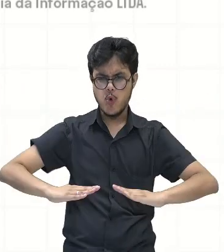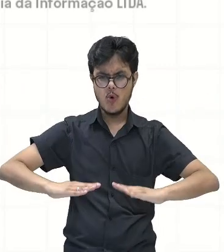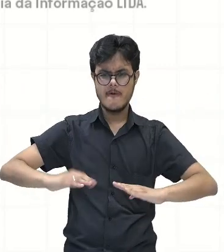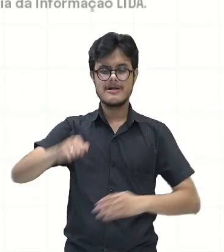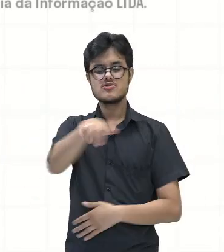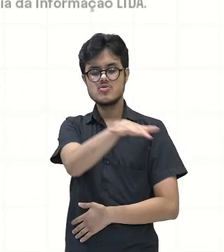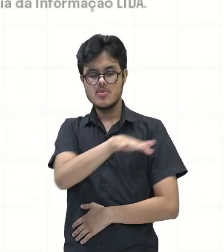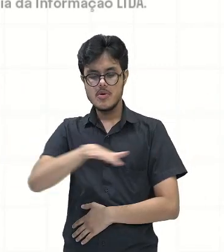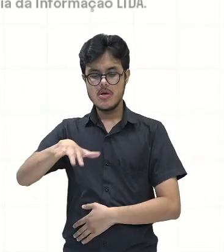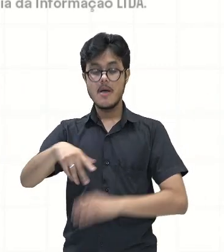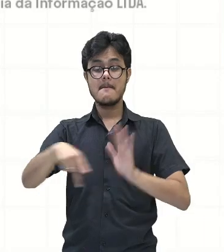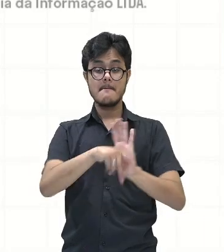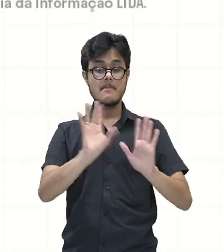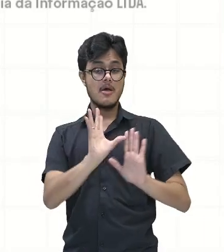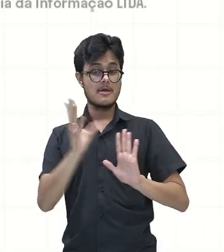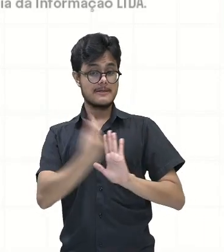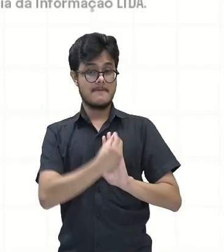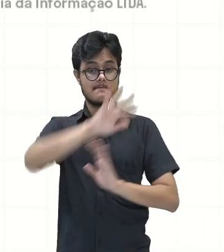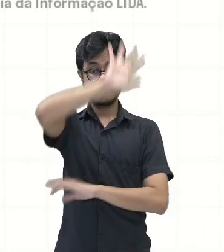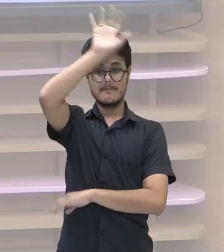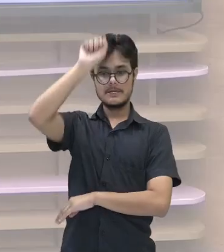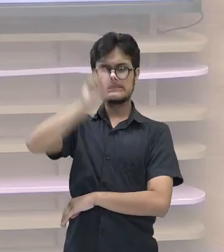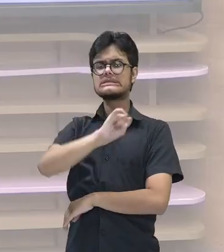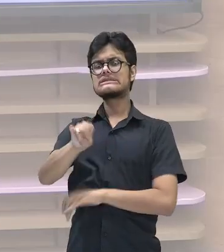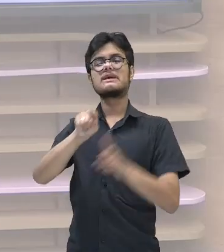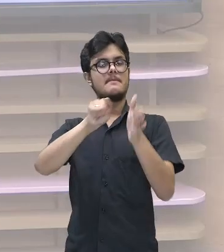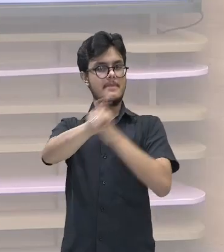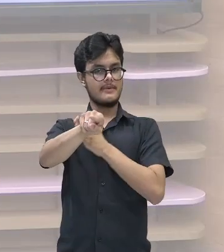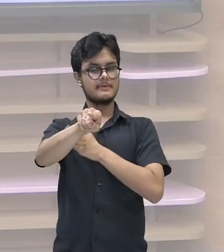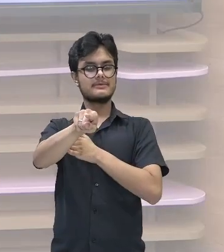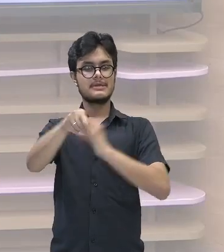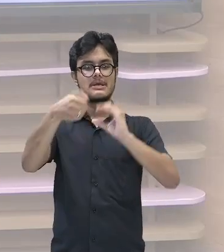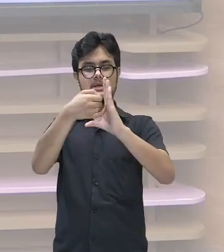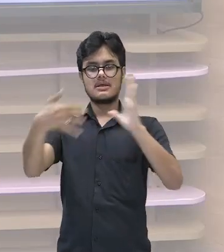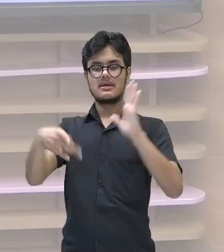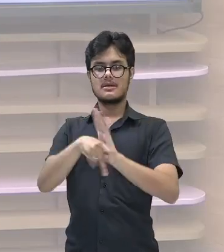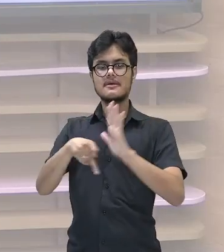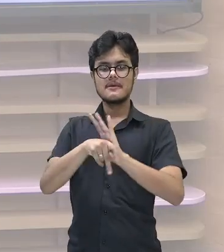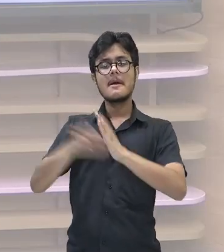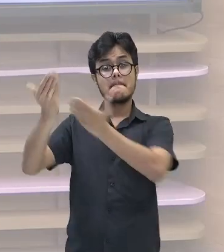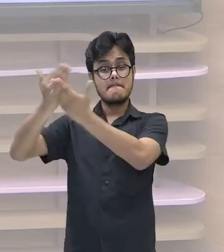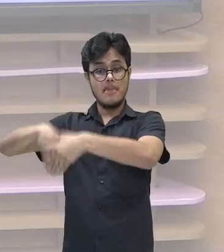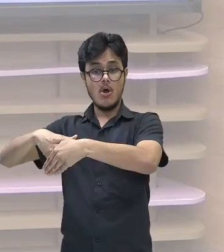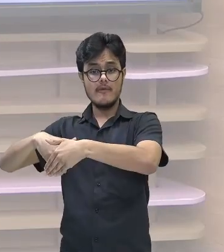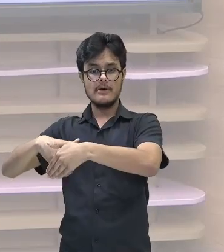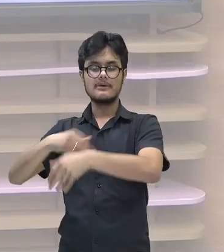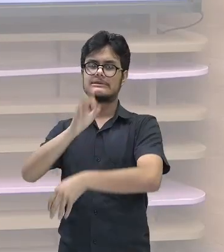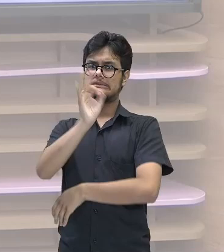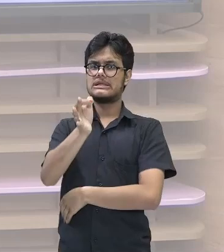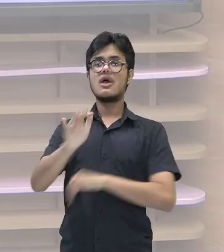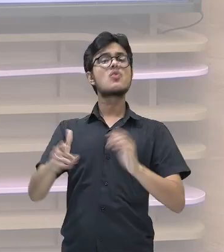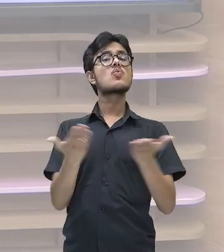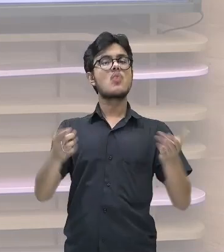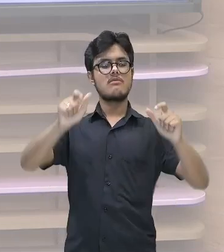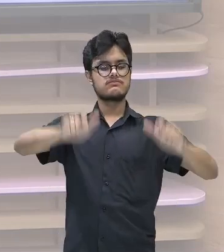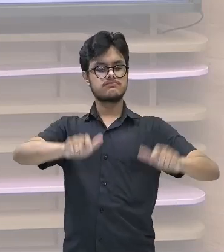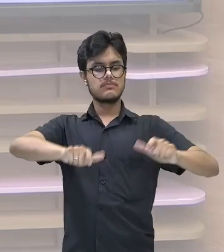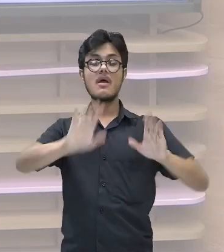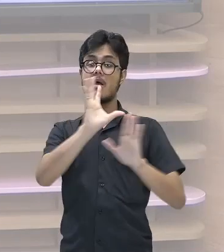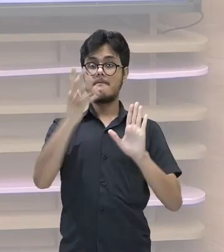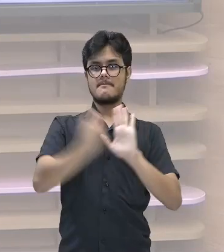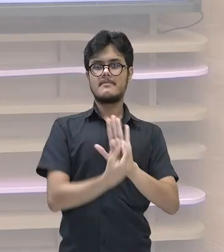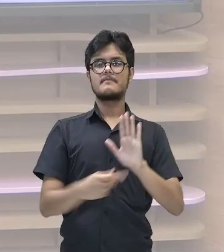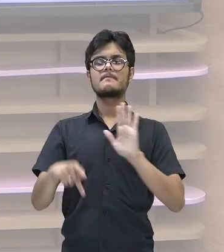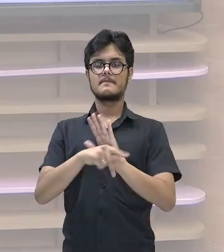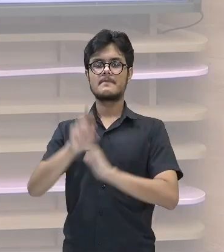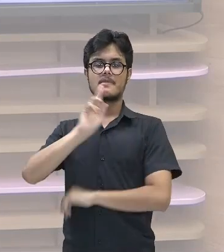região amazônica. Então, quando perguntarem a vocês, ou vocês verem numa questão de avaliação, qual é o relevo predominante aqui da Amazônia?